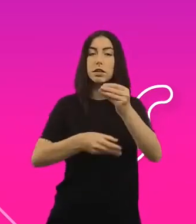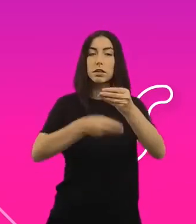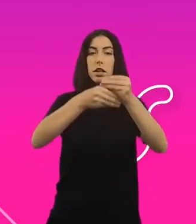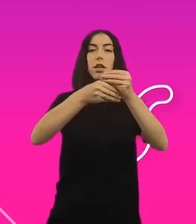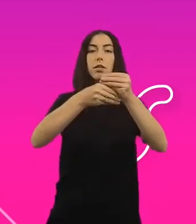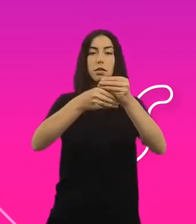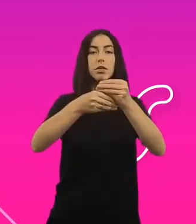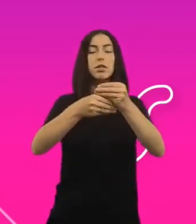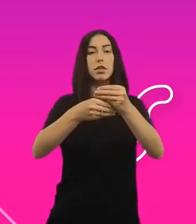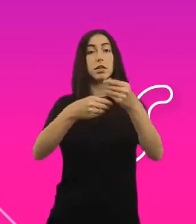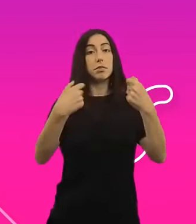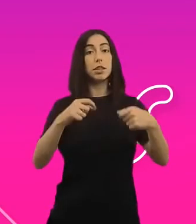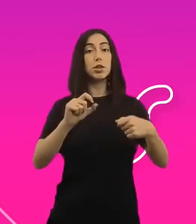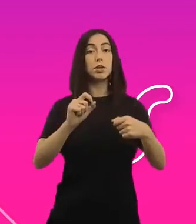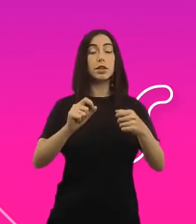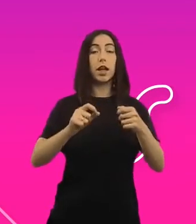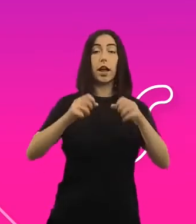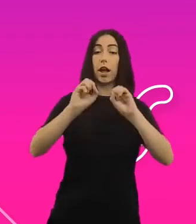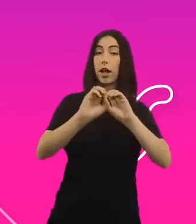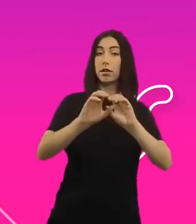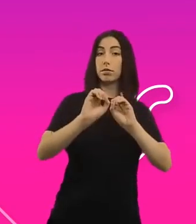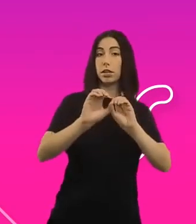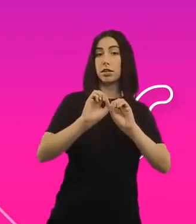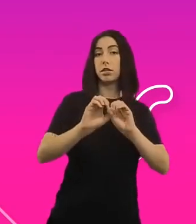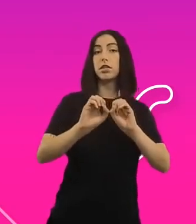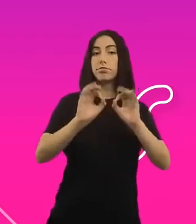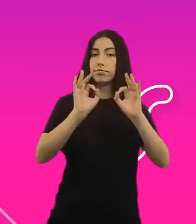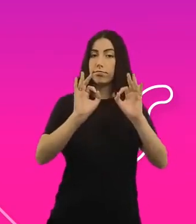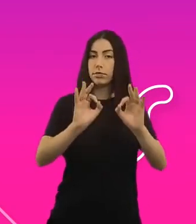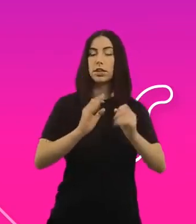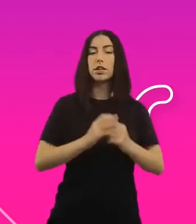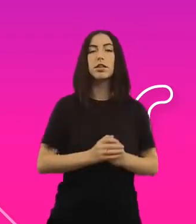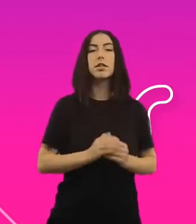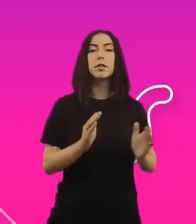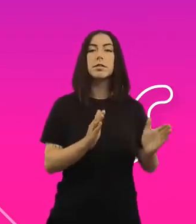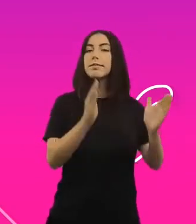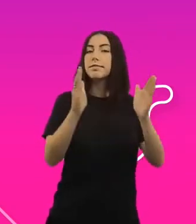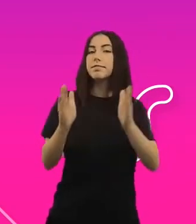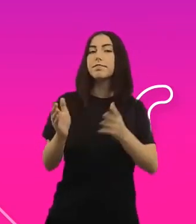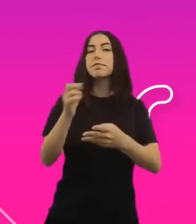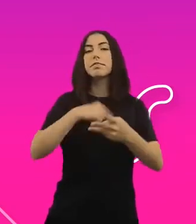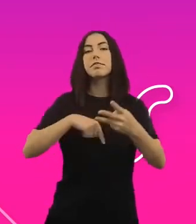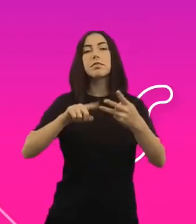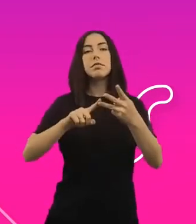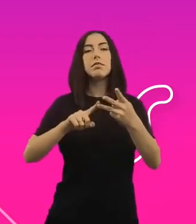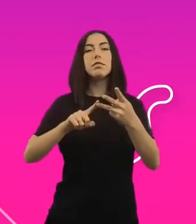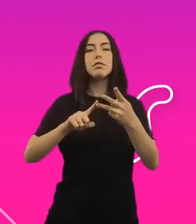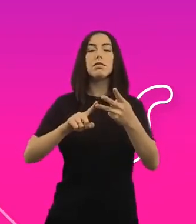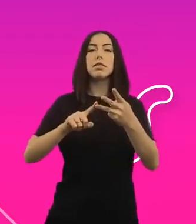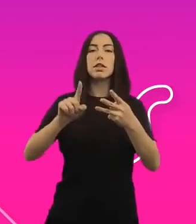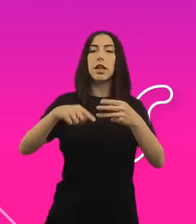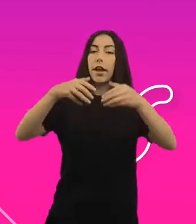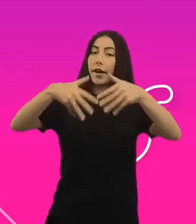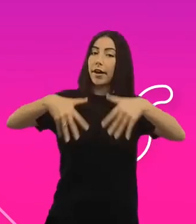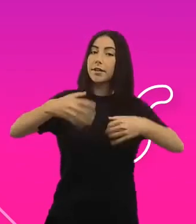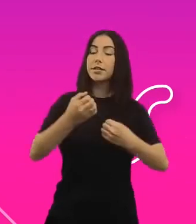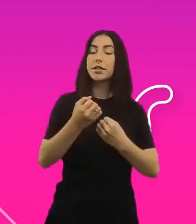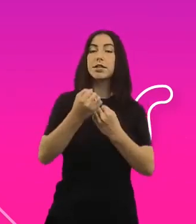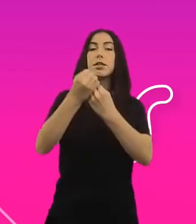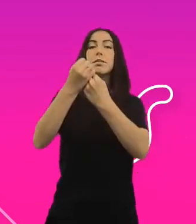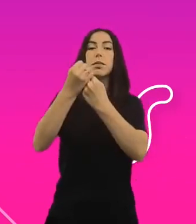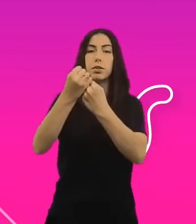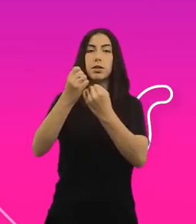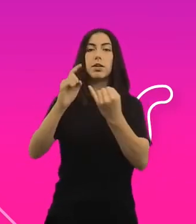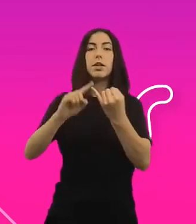se a gente está pensando a médio e longo prazo, trabalhar redes de apoio, ações de sensibilização para combater a violência